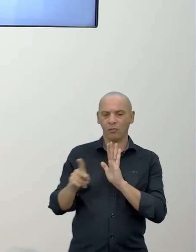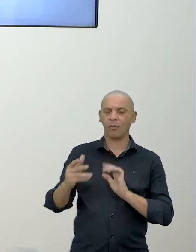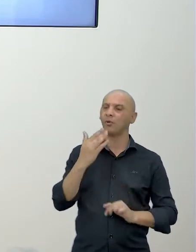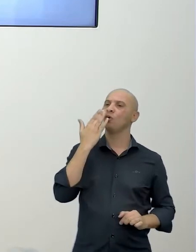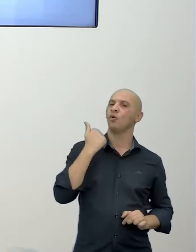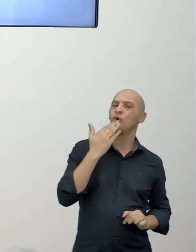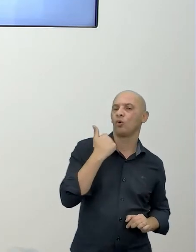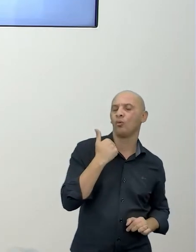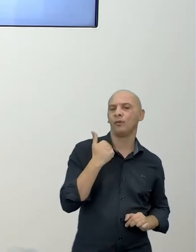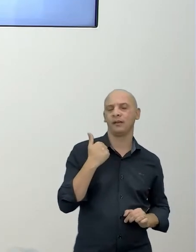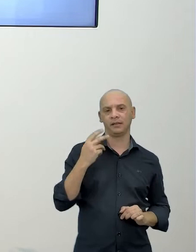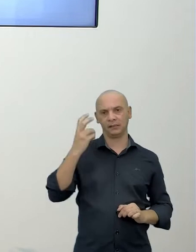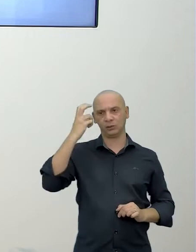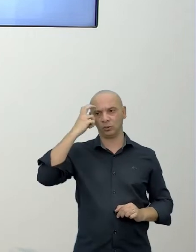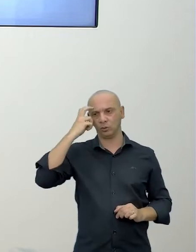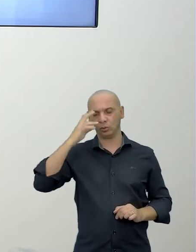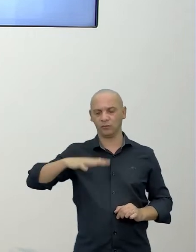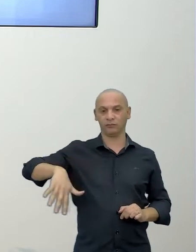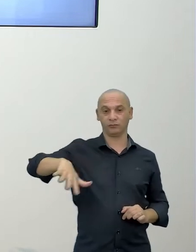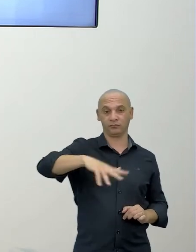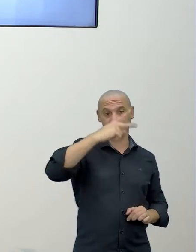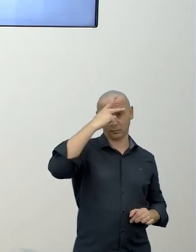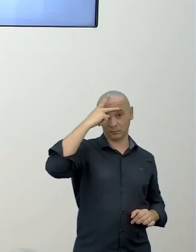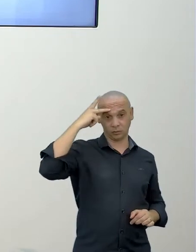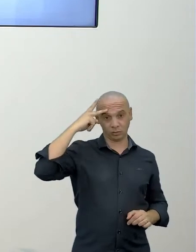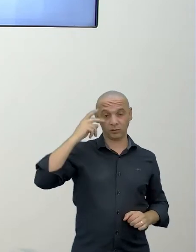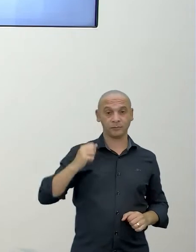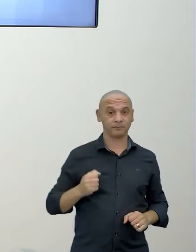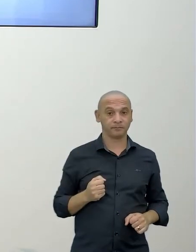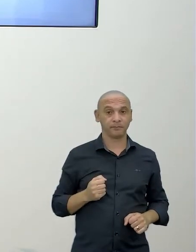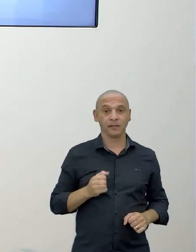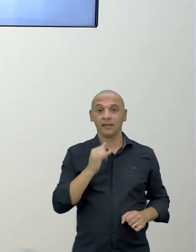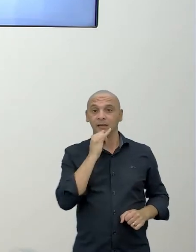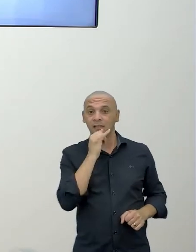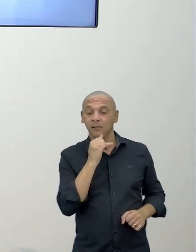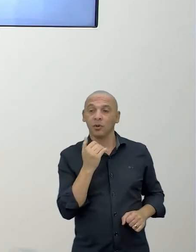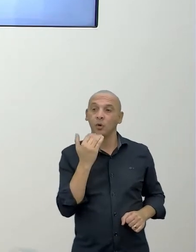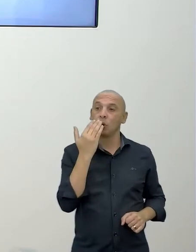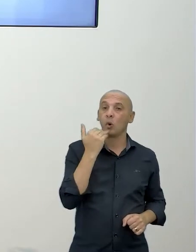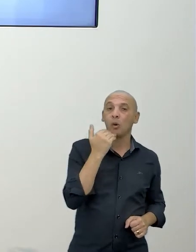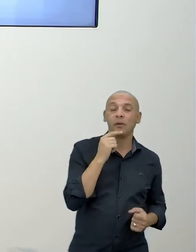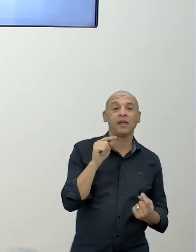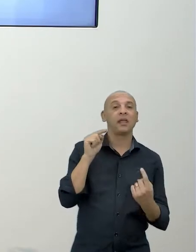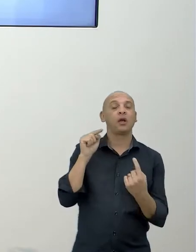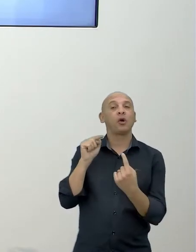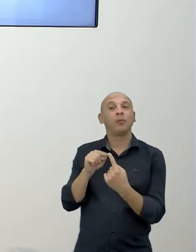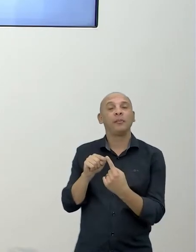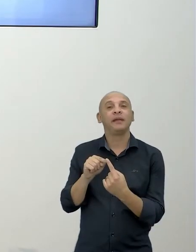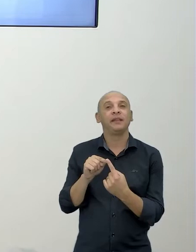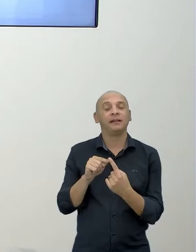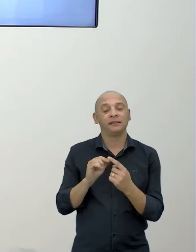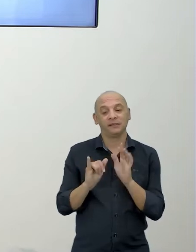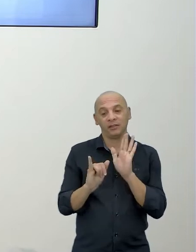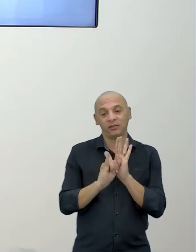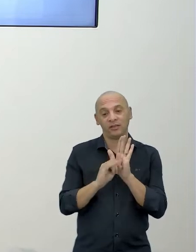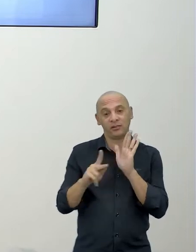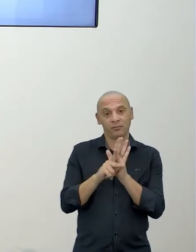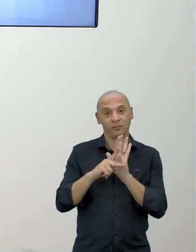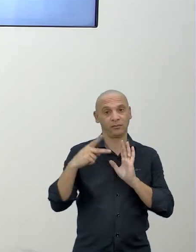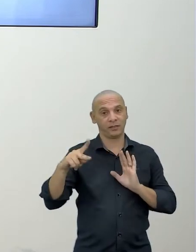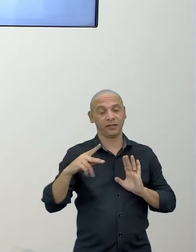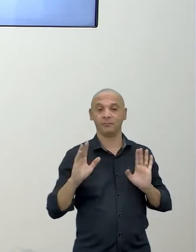exemplo, qual é o conhecimento que as pessoas têm sobre comidas como elemento cultural ao redor do mundo,